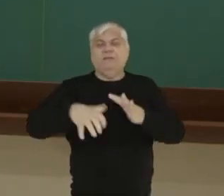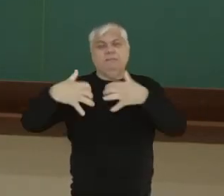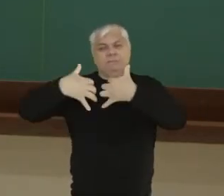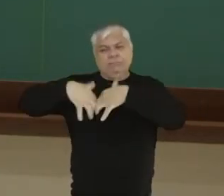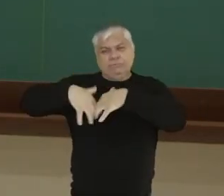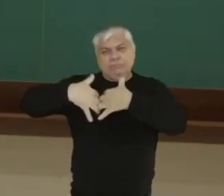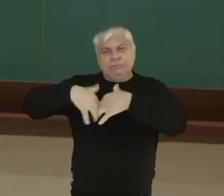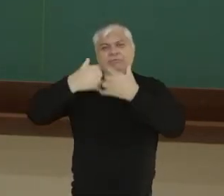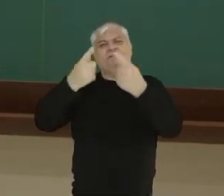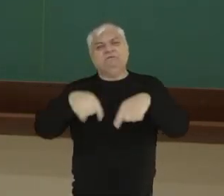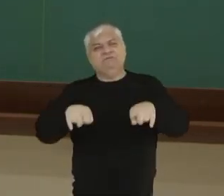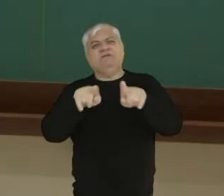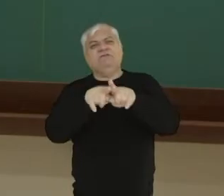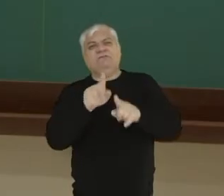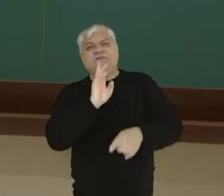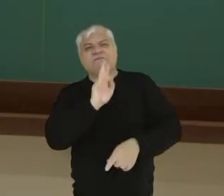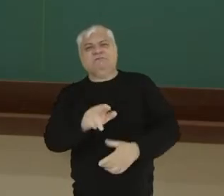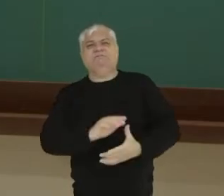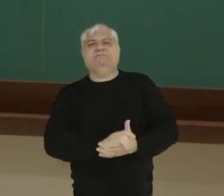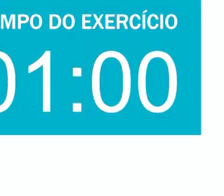para mim e a gente já volta com a resposta.